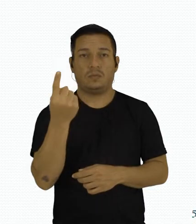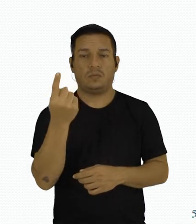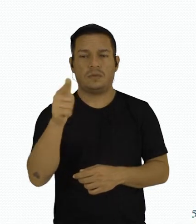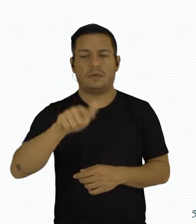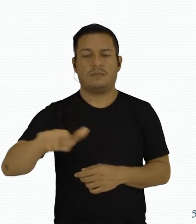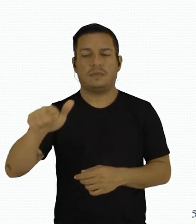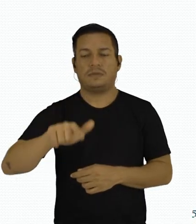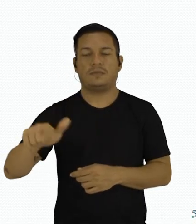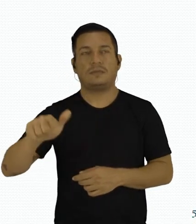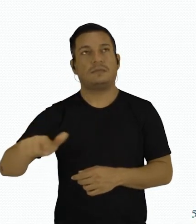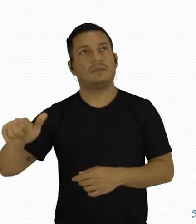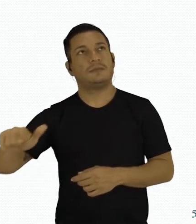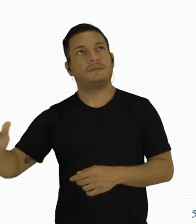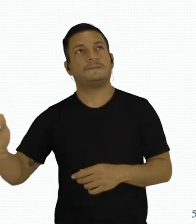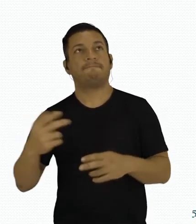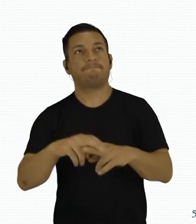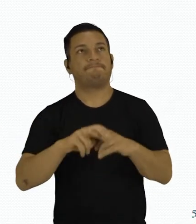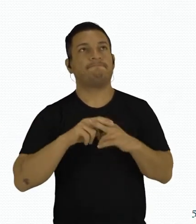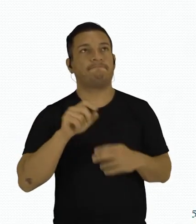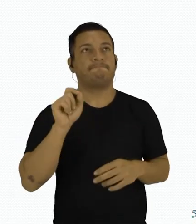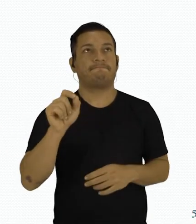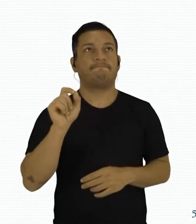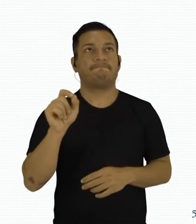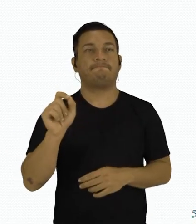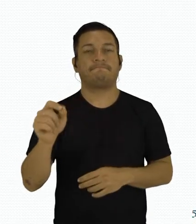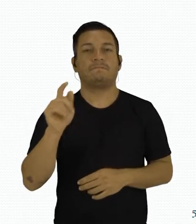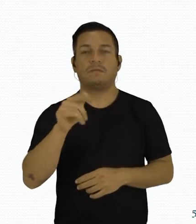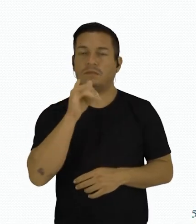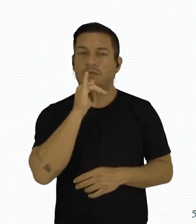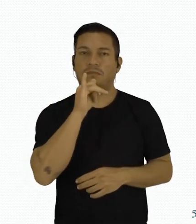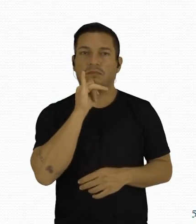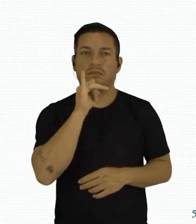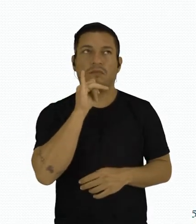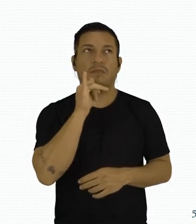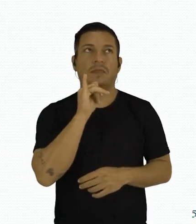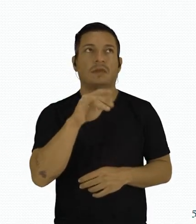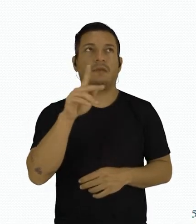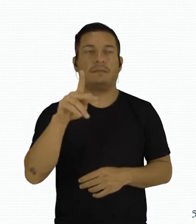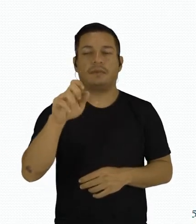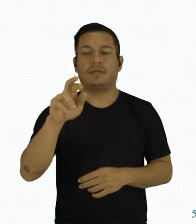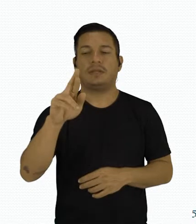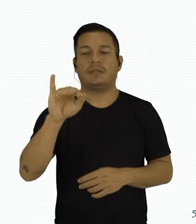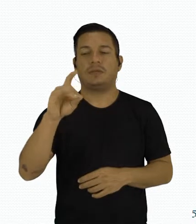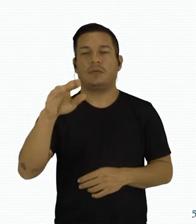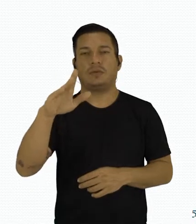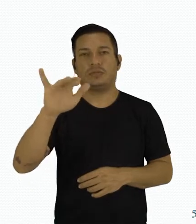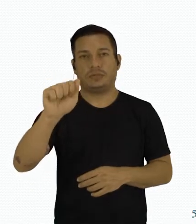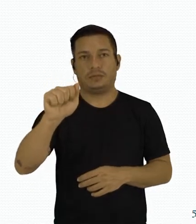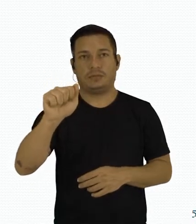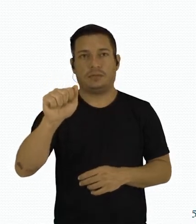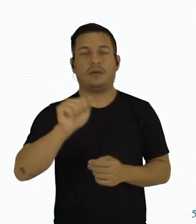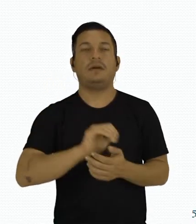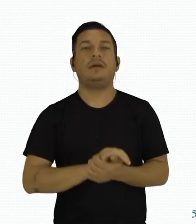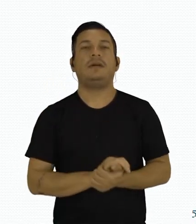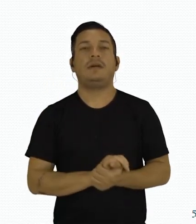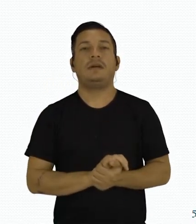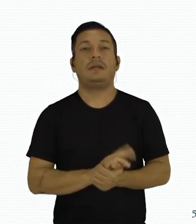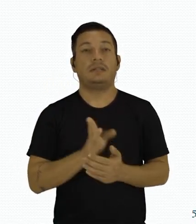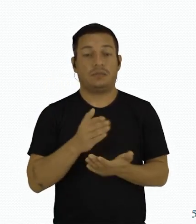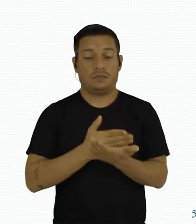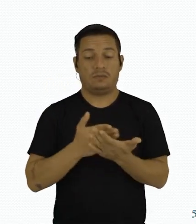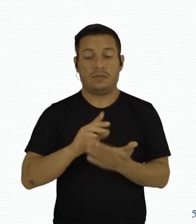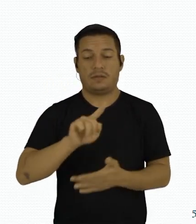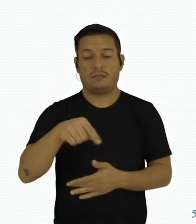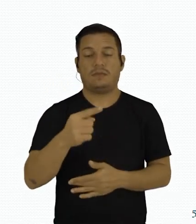repete infinitamente. Portanto, nós temos aí um outro exemplo de dízima periódica. E ele já se inicia após